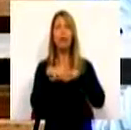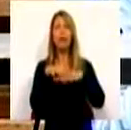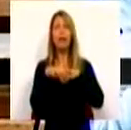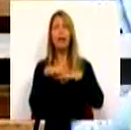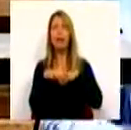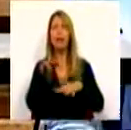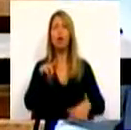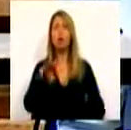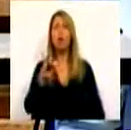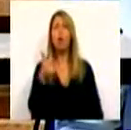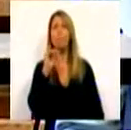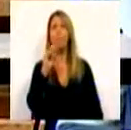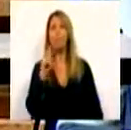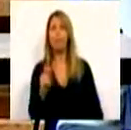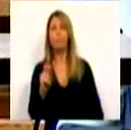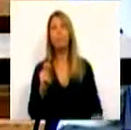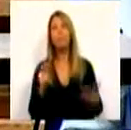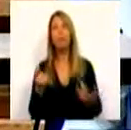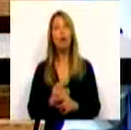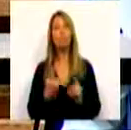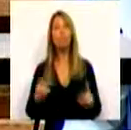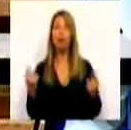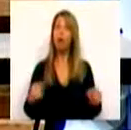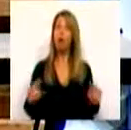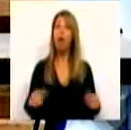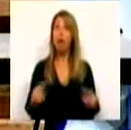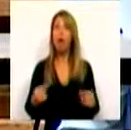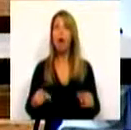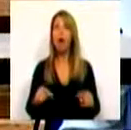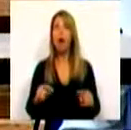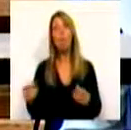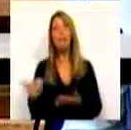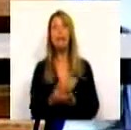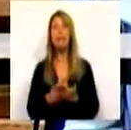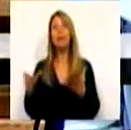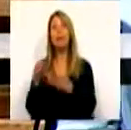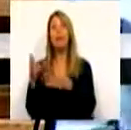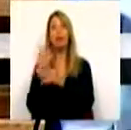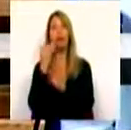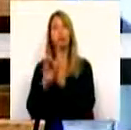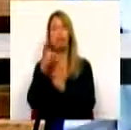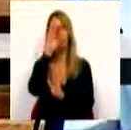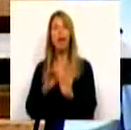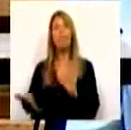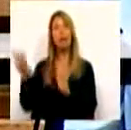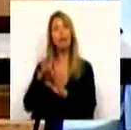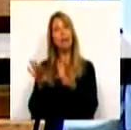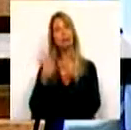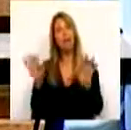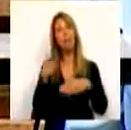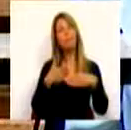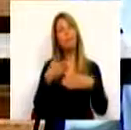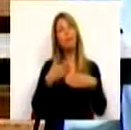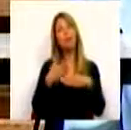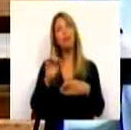Mobié e precisamente porque existe uma receita extra do Fundo Ambiental que corresponde a metade daquela